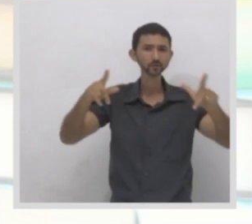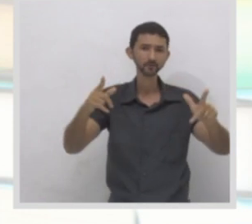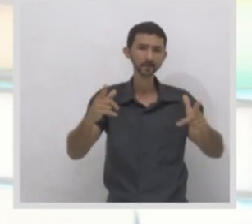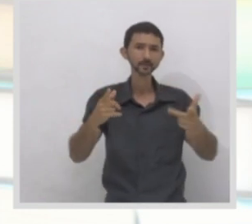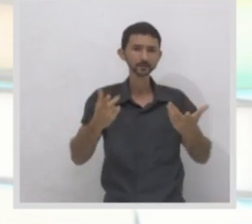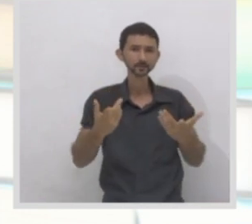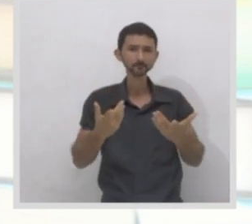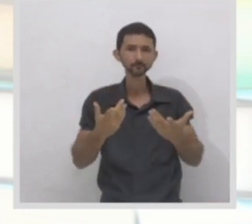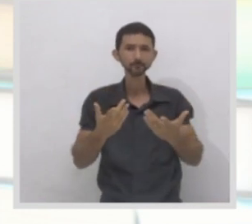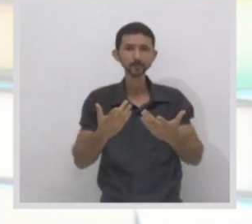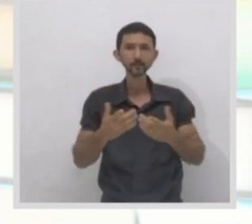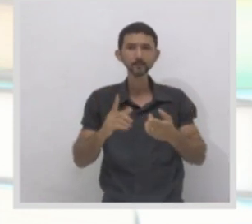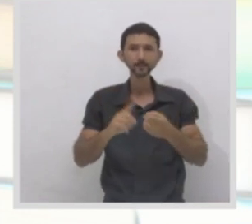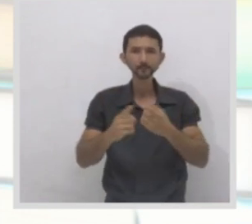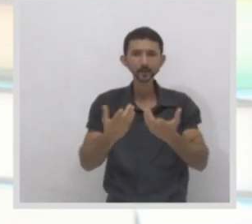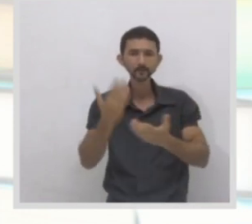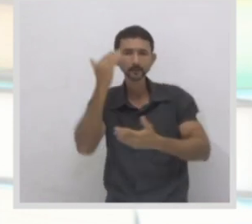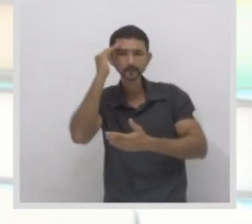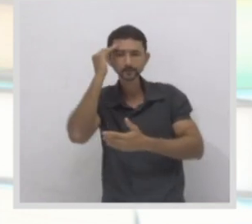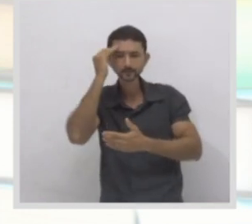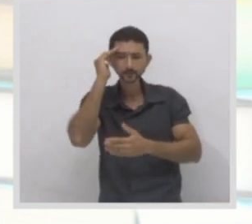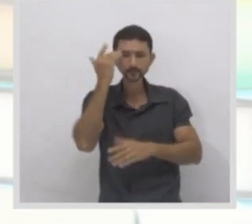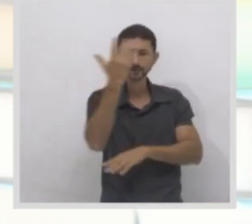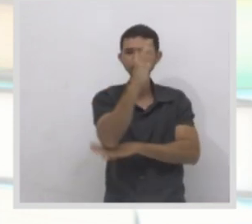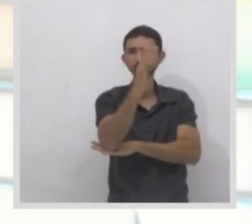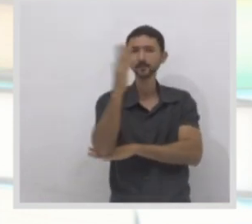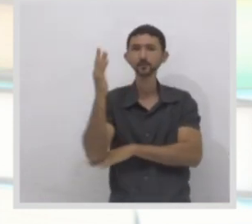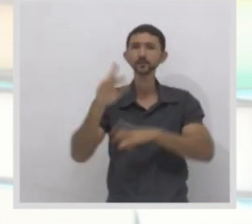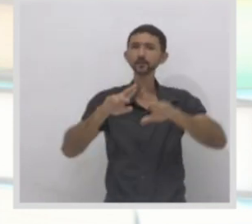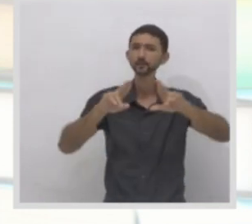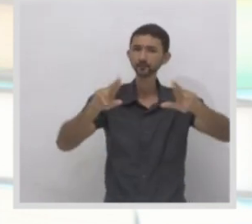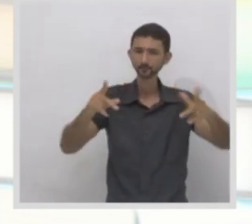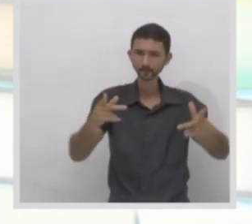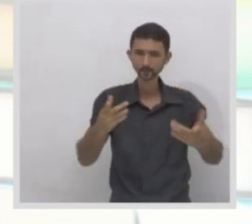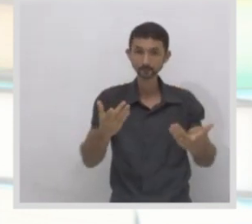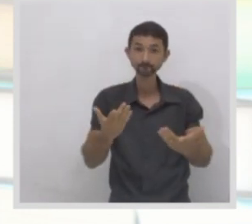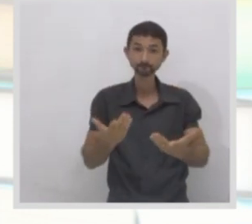conseguinte, duas concepções de natureza diferentes. Ora,